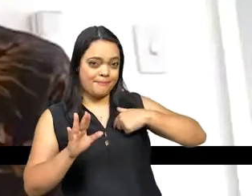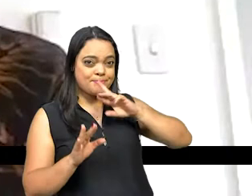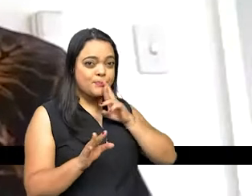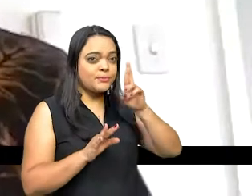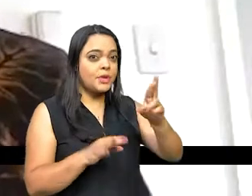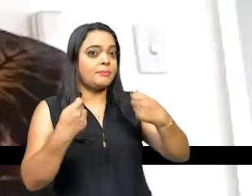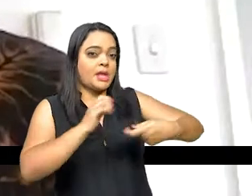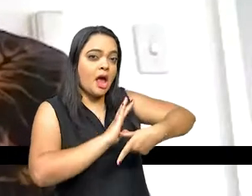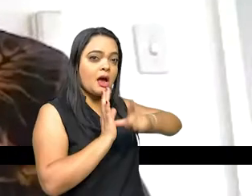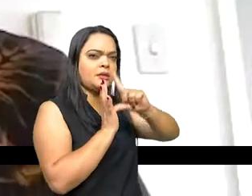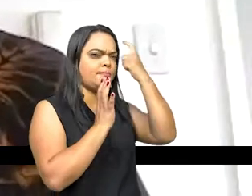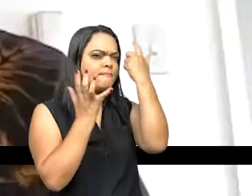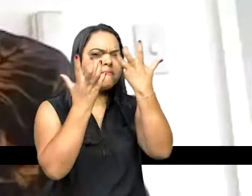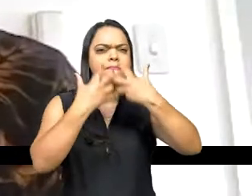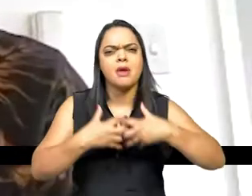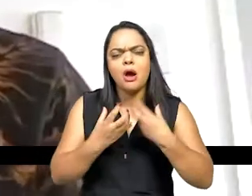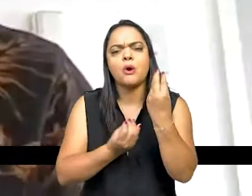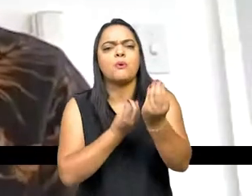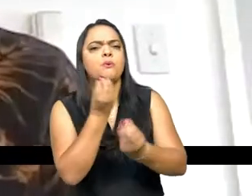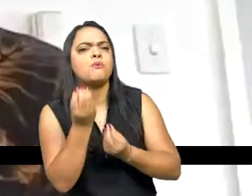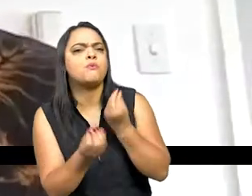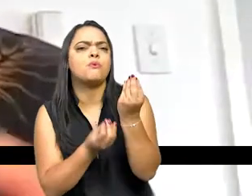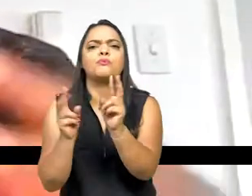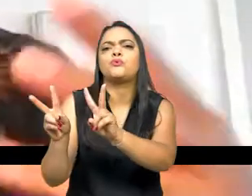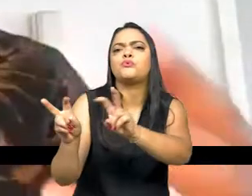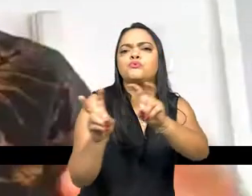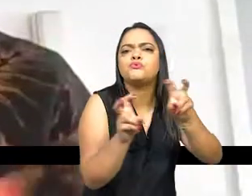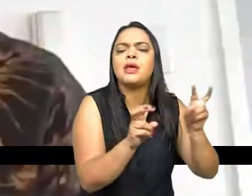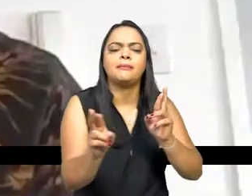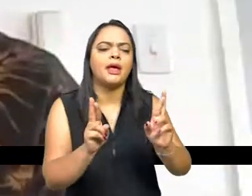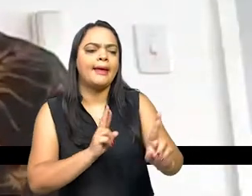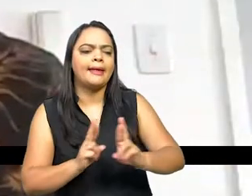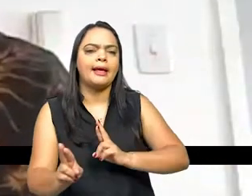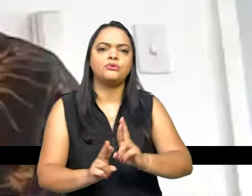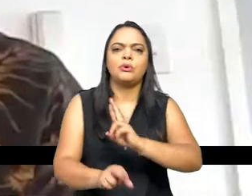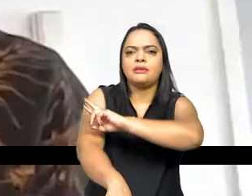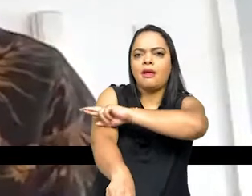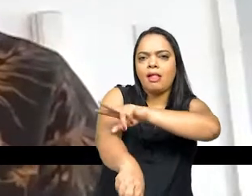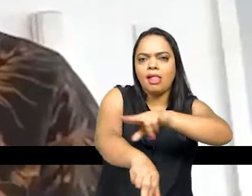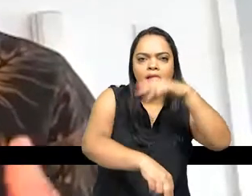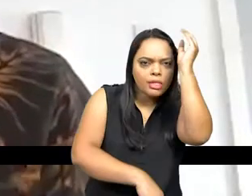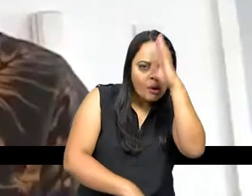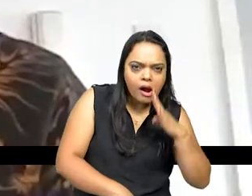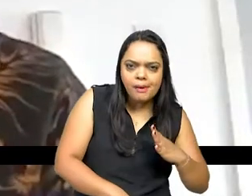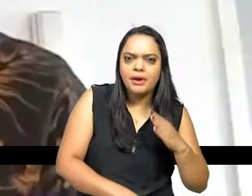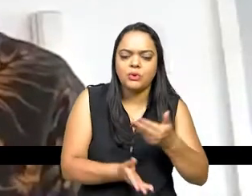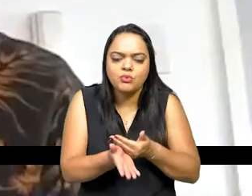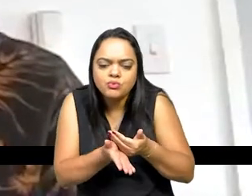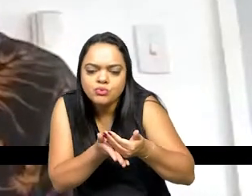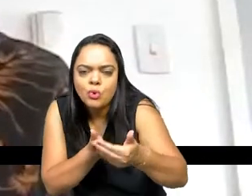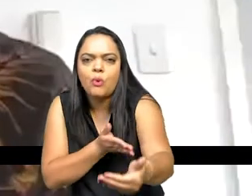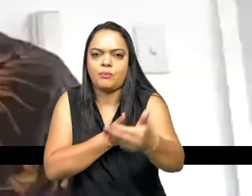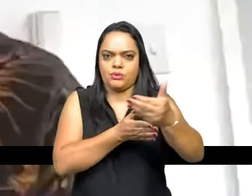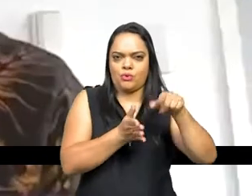primeiro pensar um pouco como que se encaminhou o tema das relações raciais no Brasil, desde que esse campo de estudo